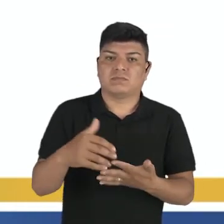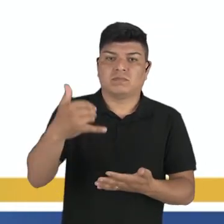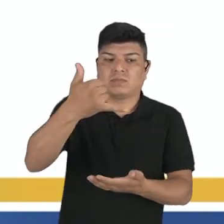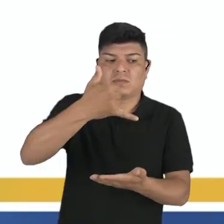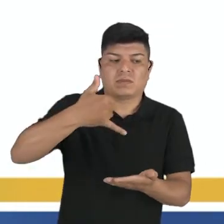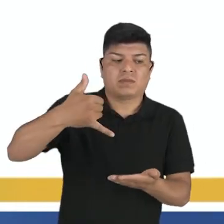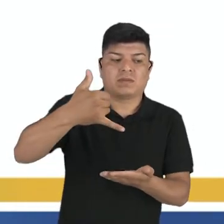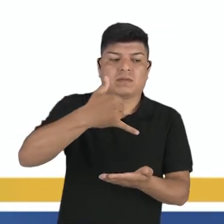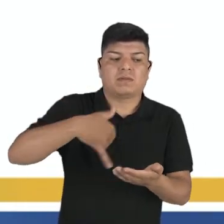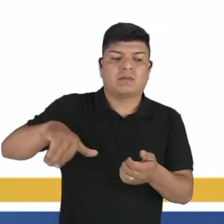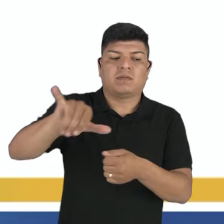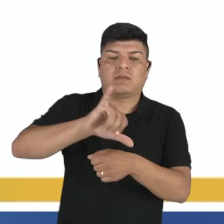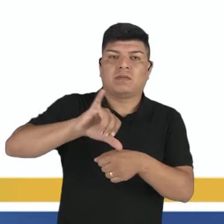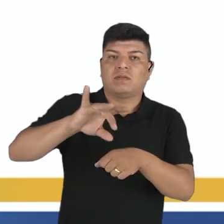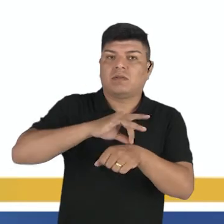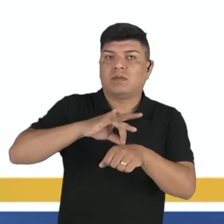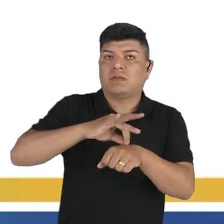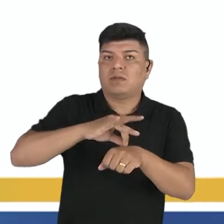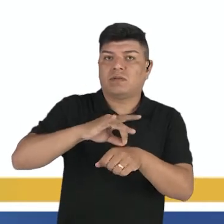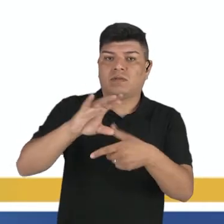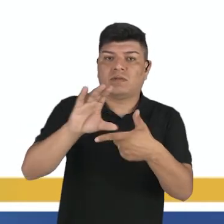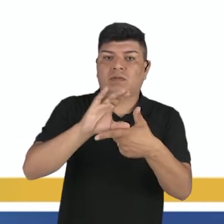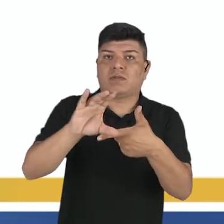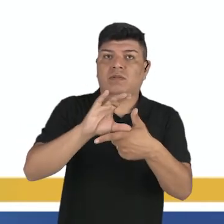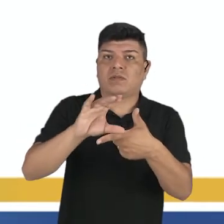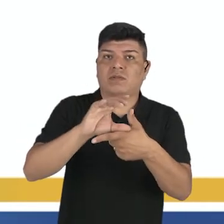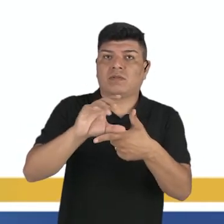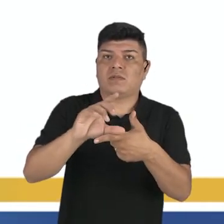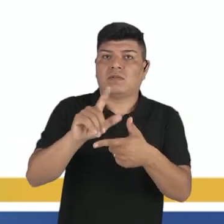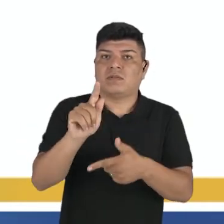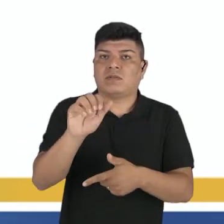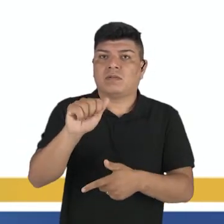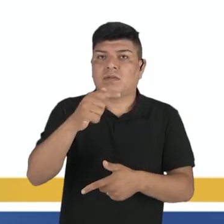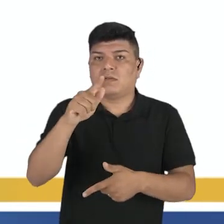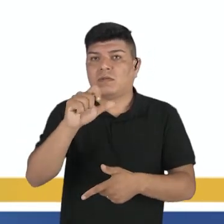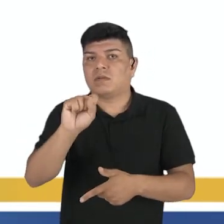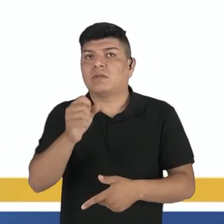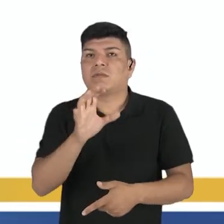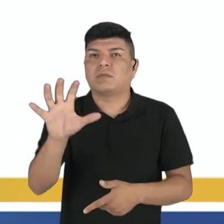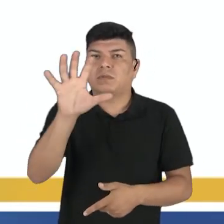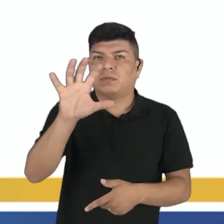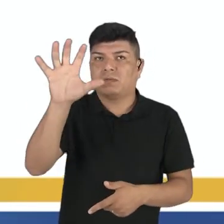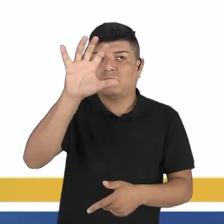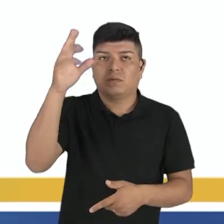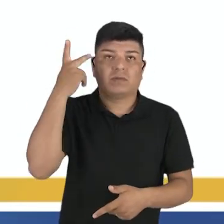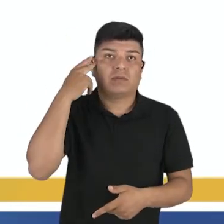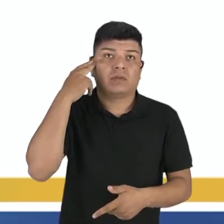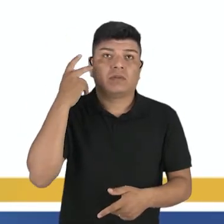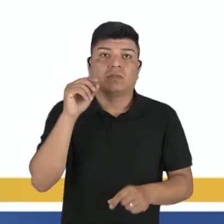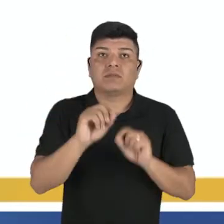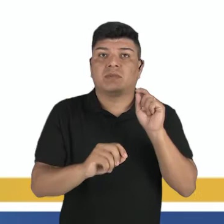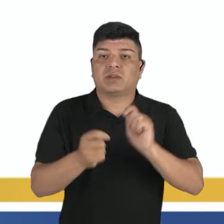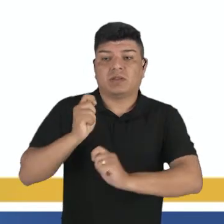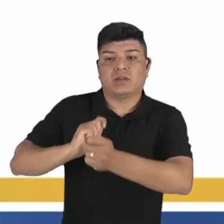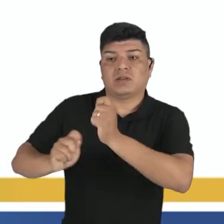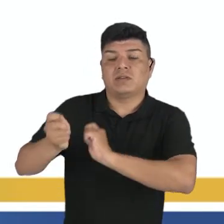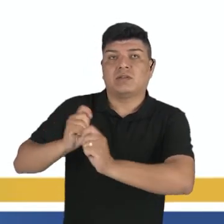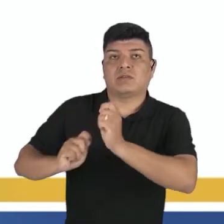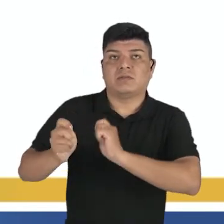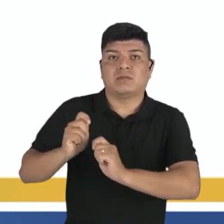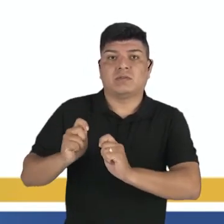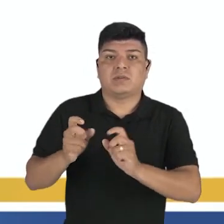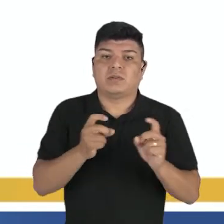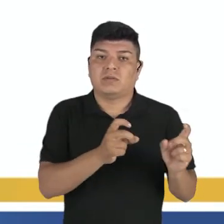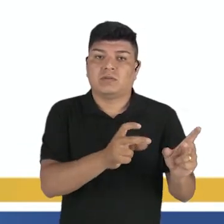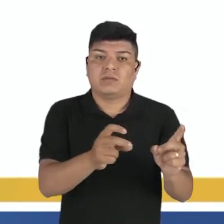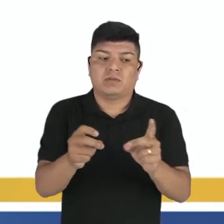de petróleo, que isso é importante, carvão, gás natural, e também ela vai se destacar na economia nacional, com os rebanhos